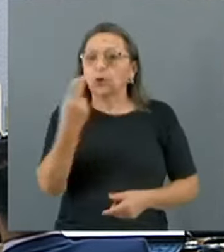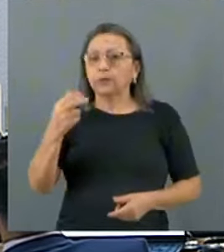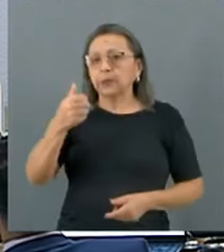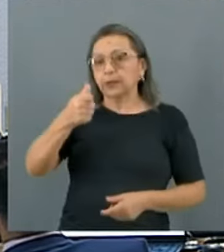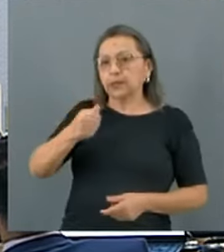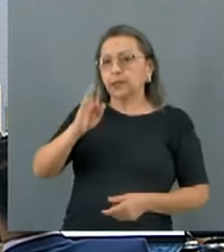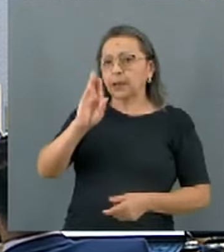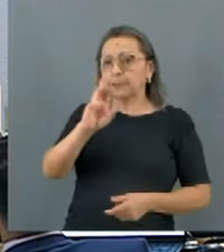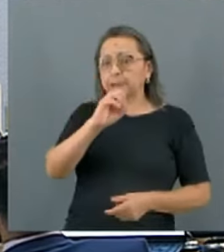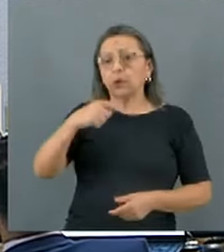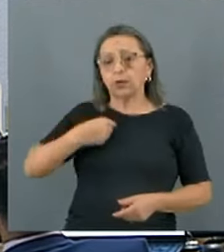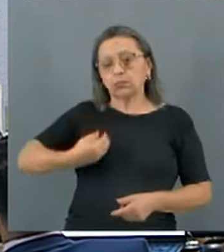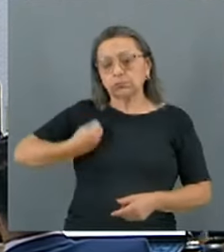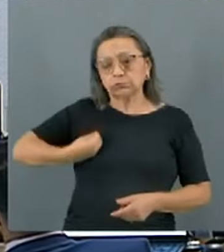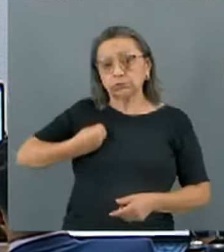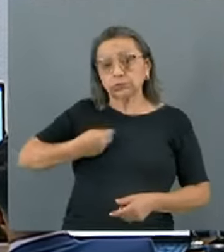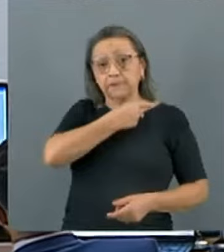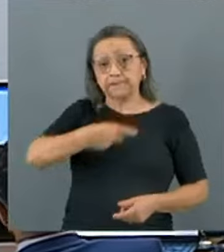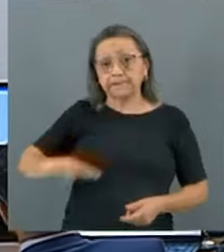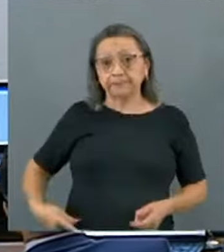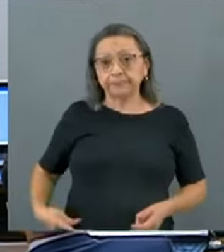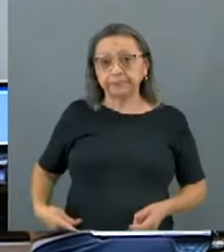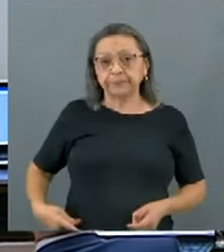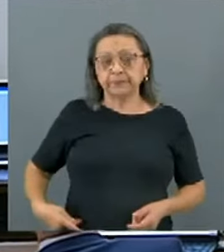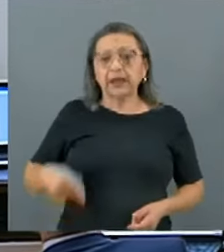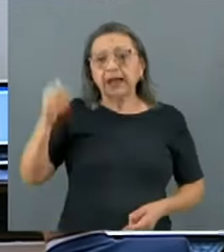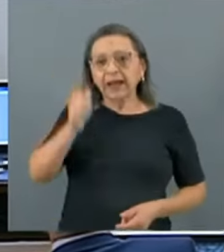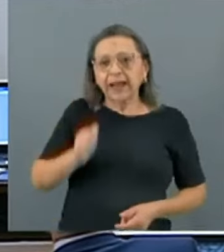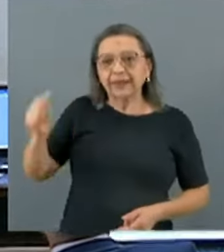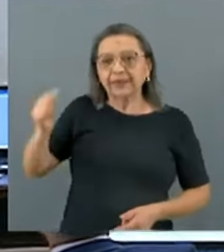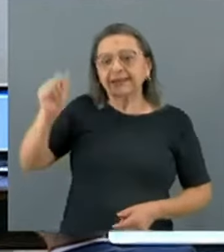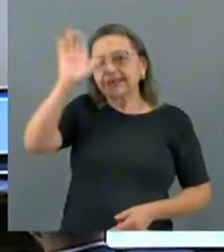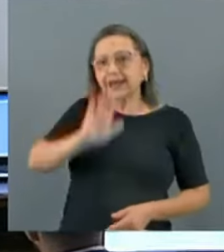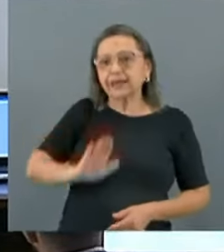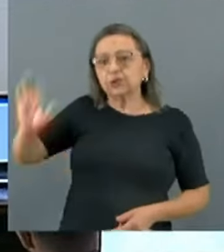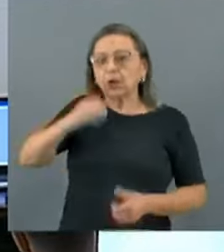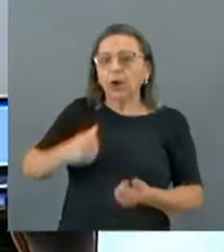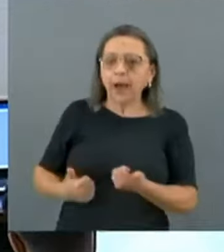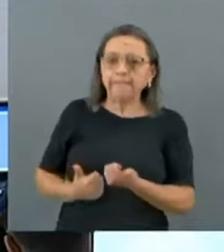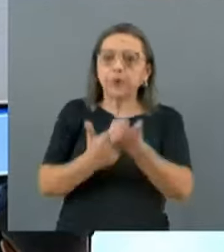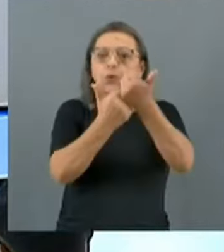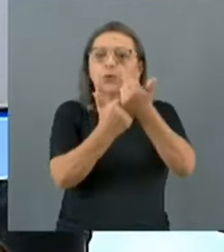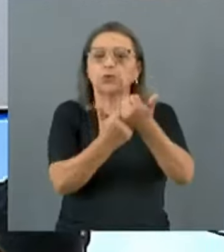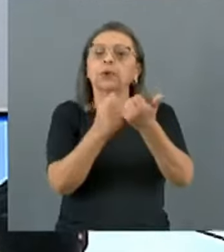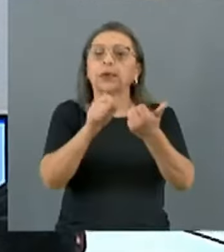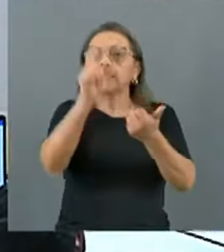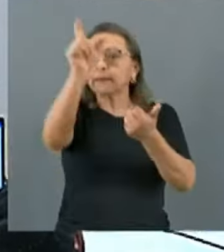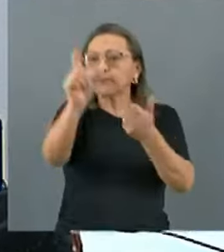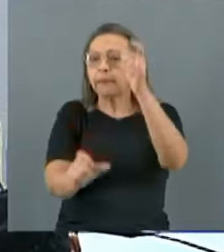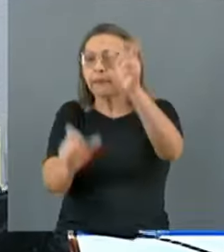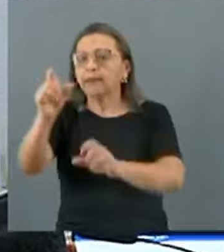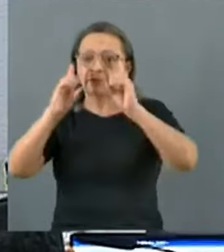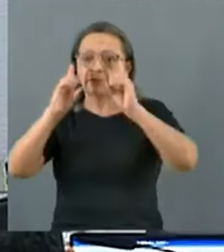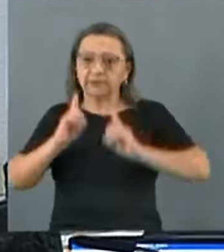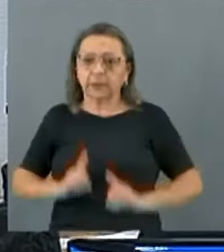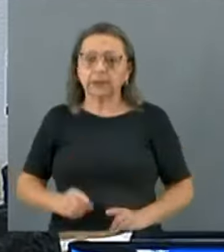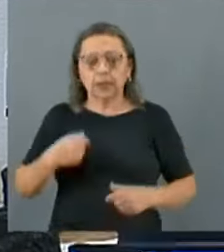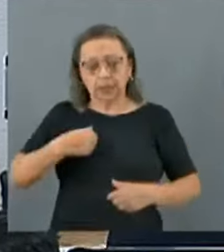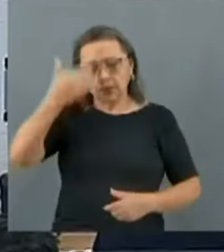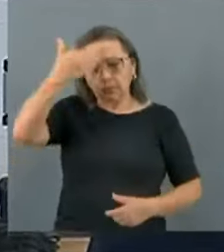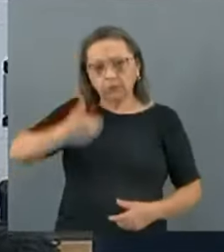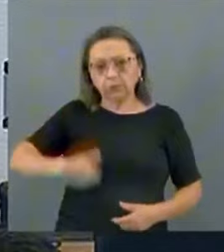eu estou presidente da Associação Nacional de Apoio às Pessoas com Deficiência. Eu sou uma pessoa com